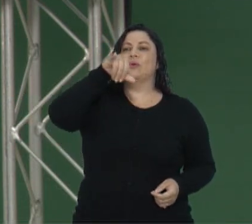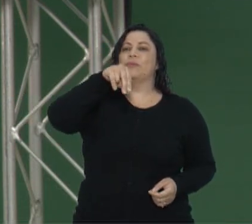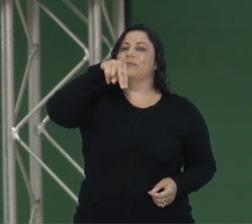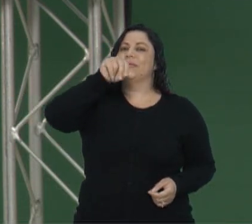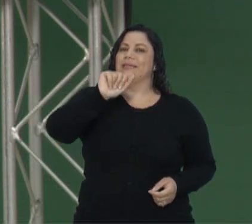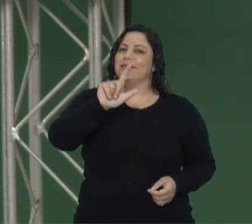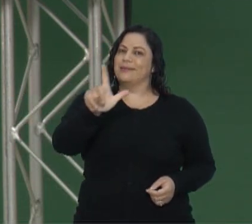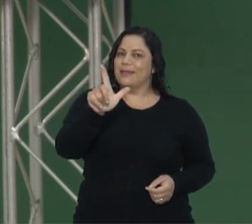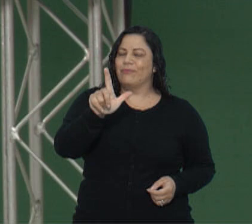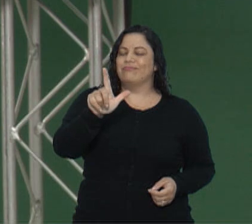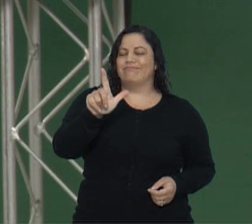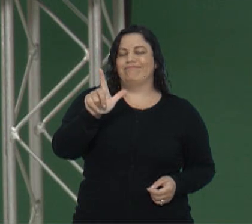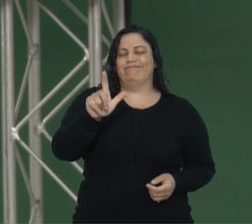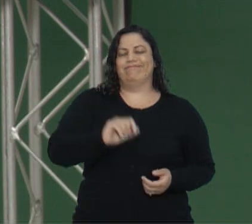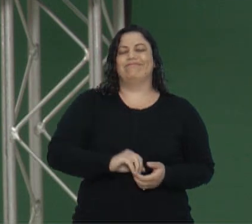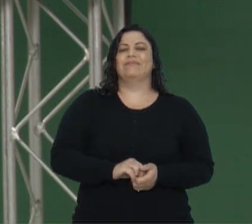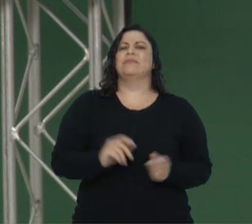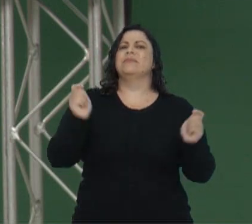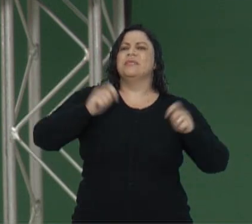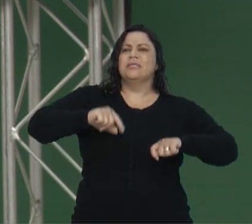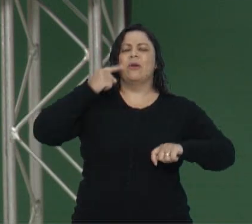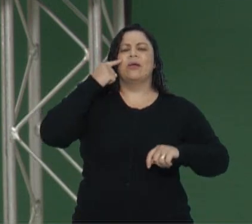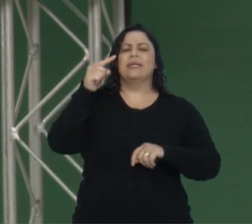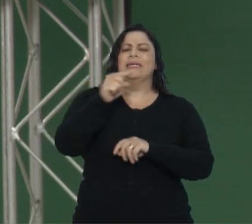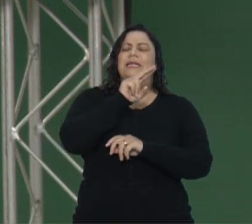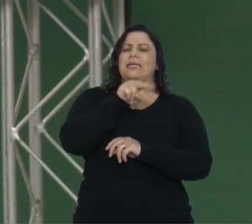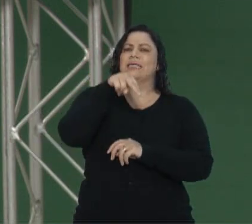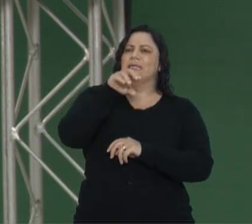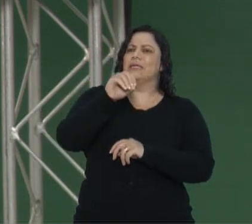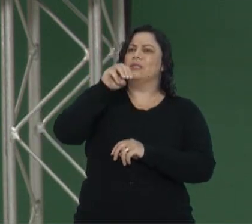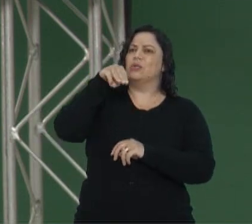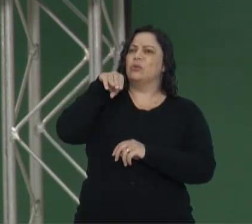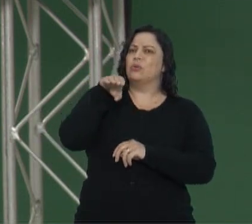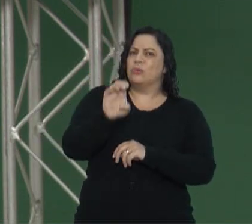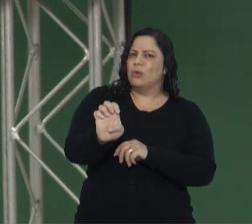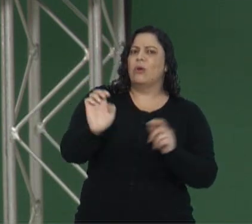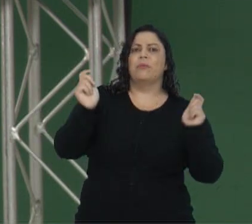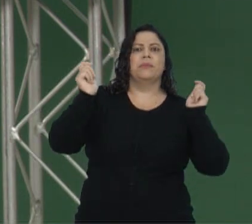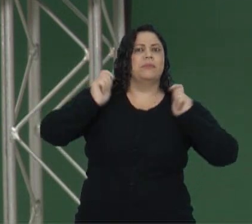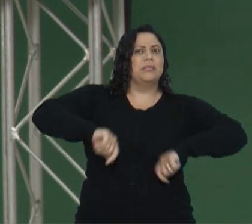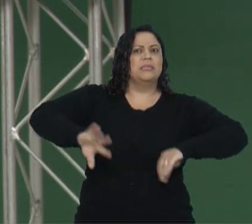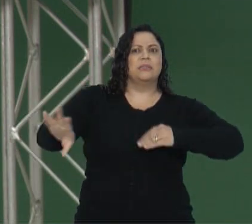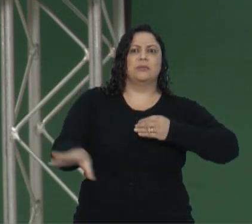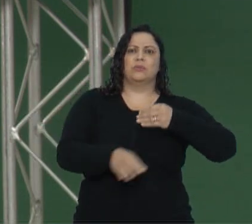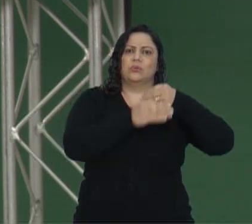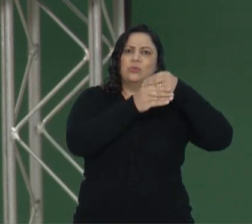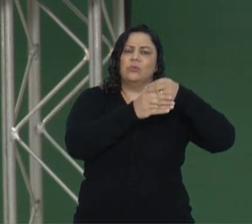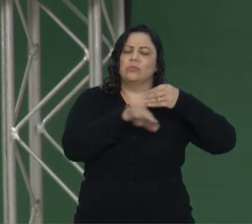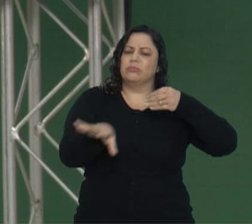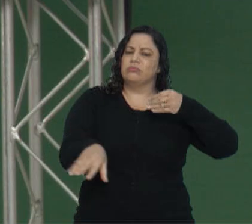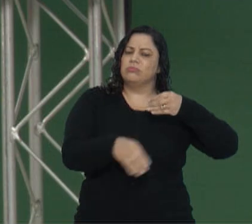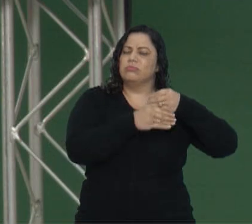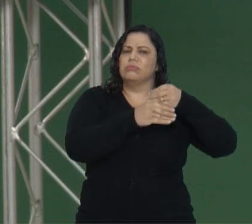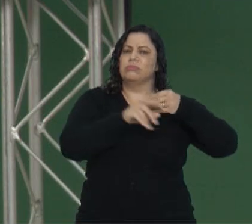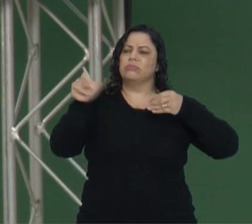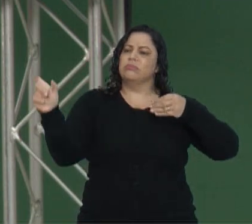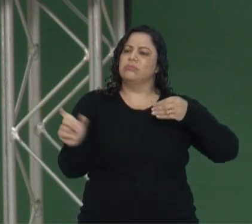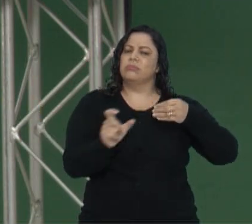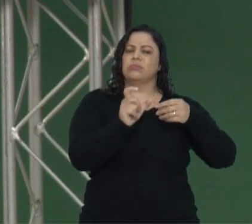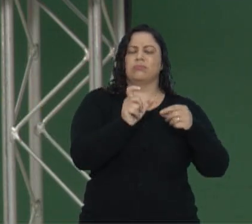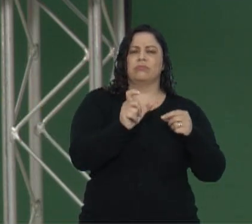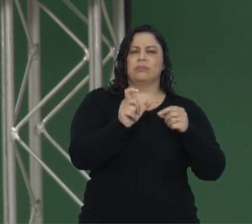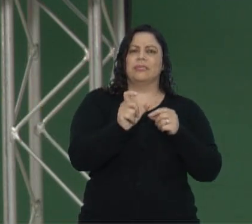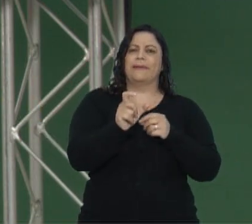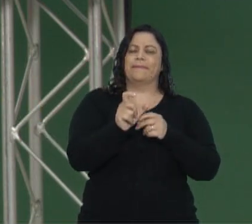uma preposição. Quer dizer, aquele nome ele precisa de um termo que complementa. E esse termo é uma